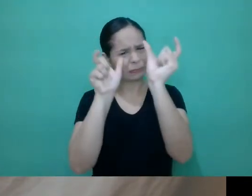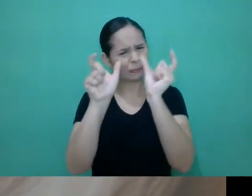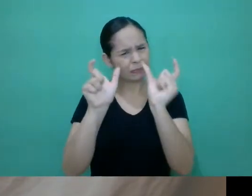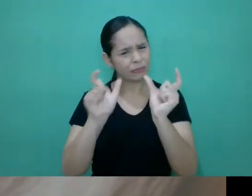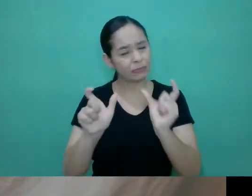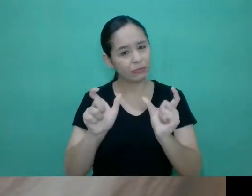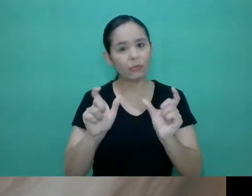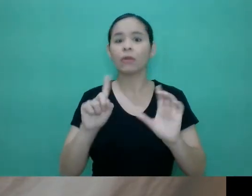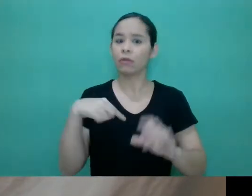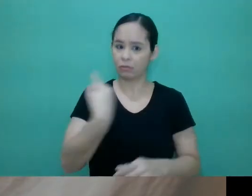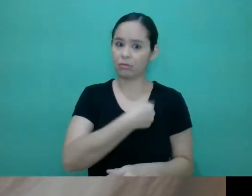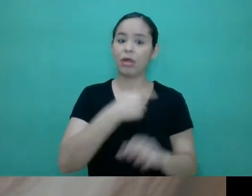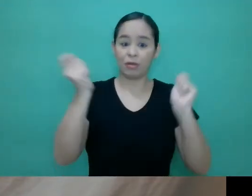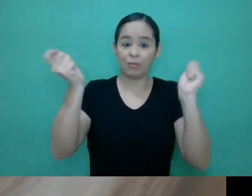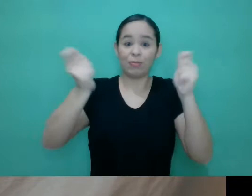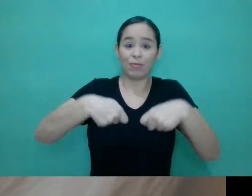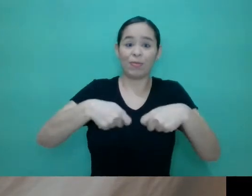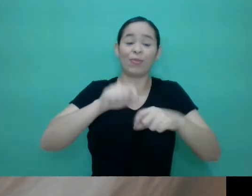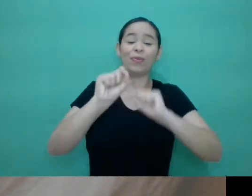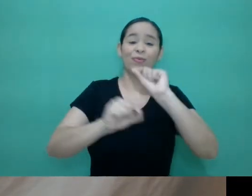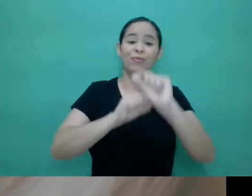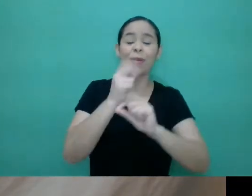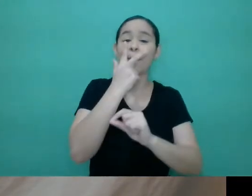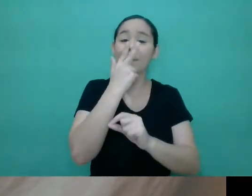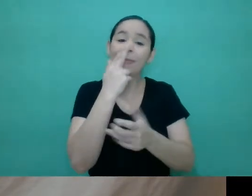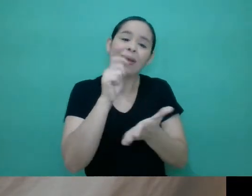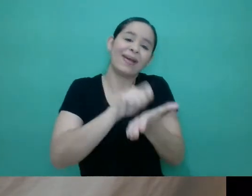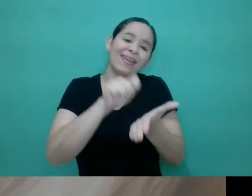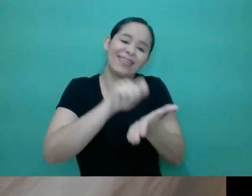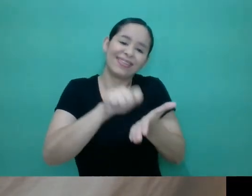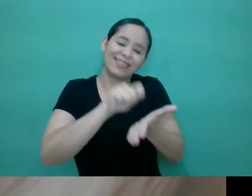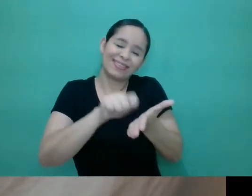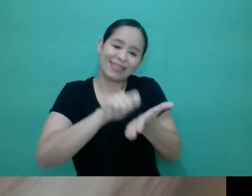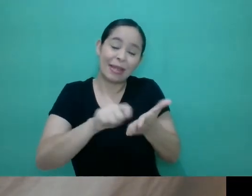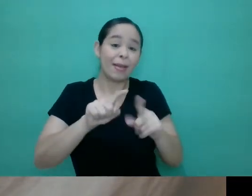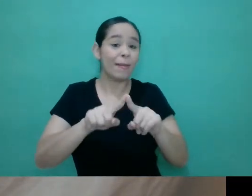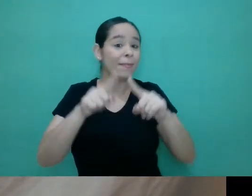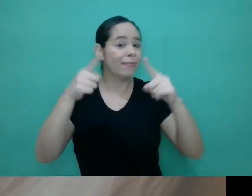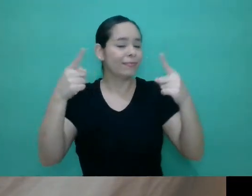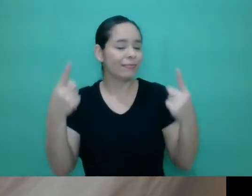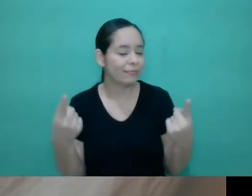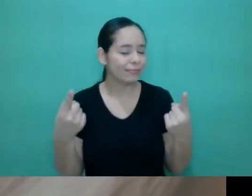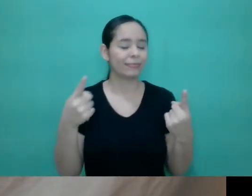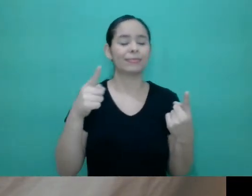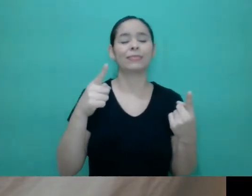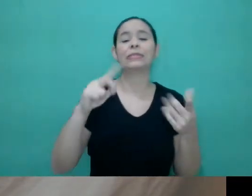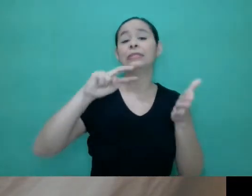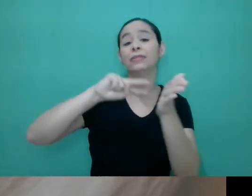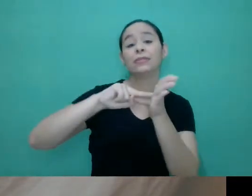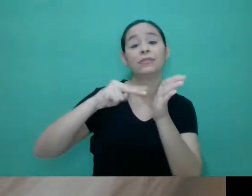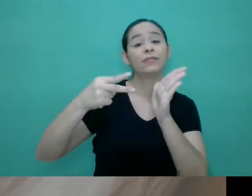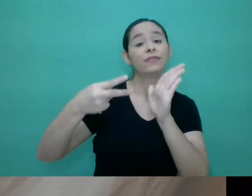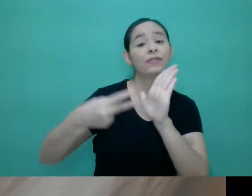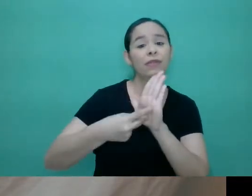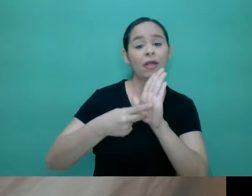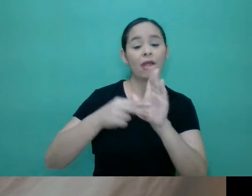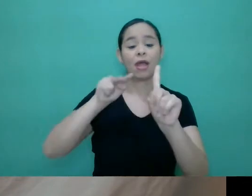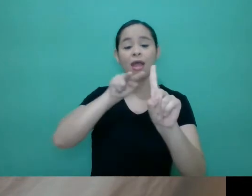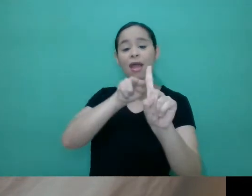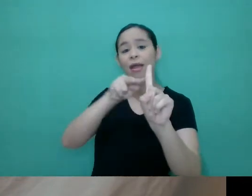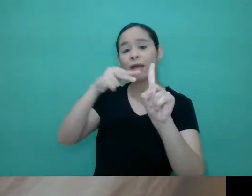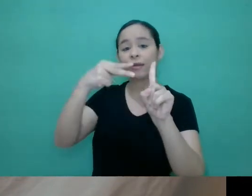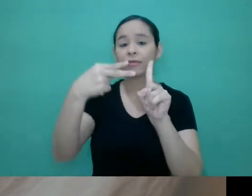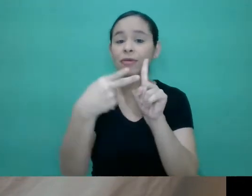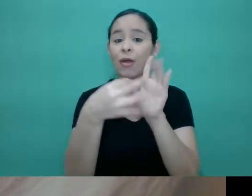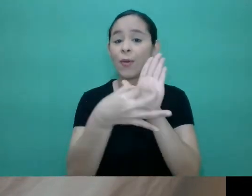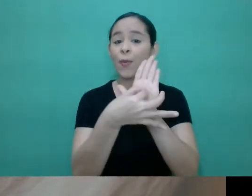gente até poderia colocar o ensaio como se fosse uma escrita de si, mas o ensaio é escrever sobre um ponto de vista